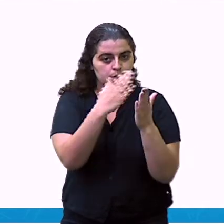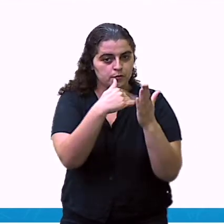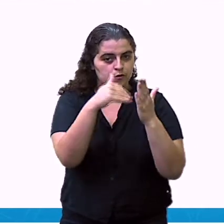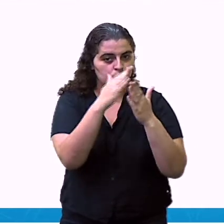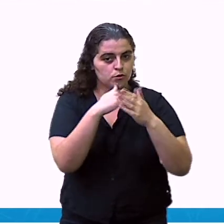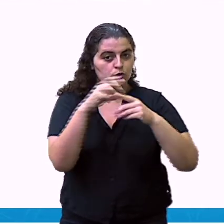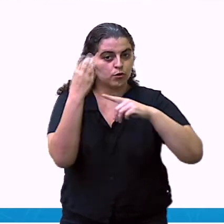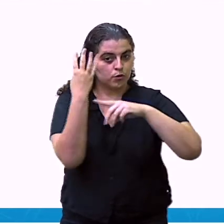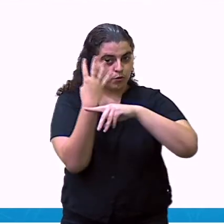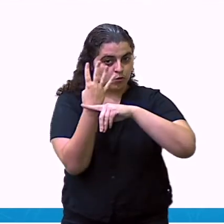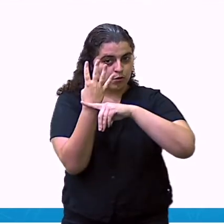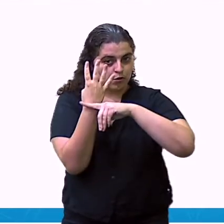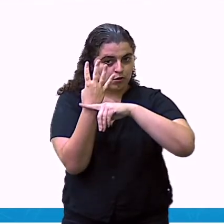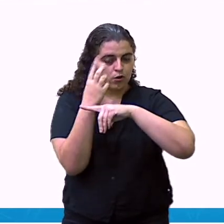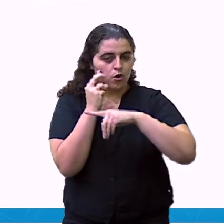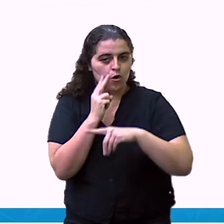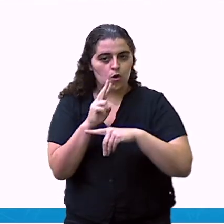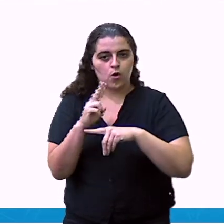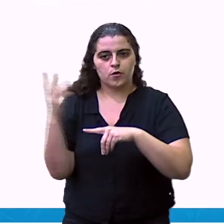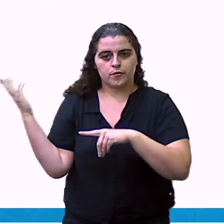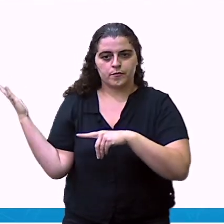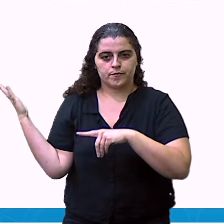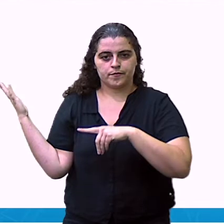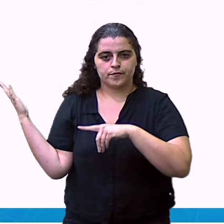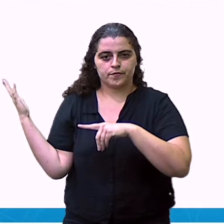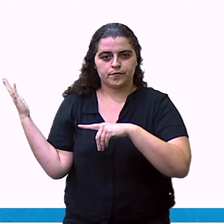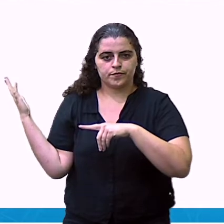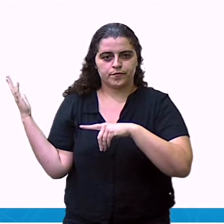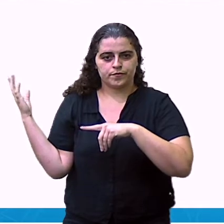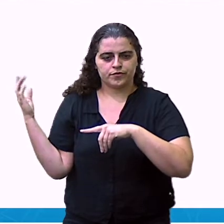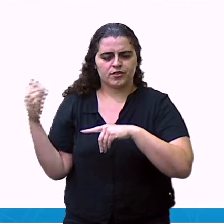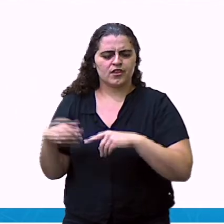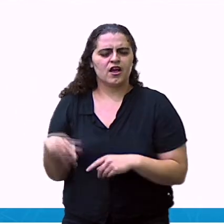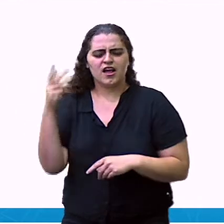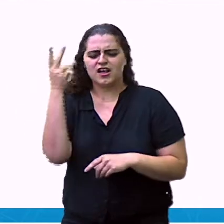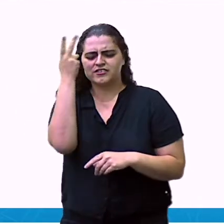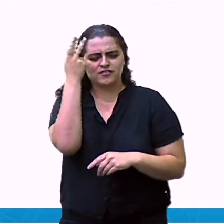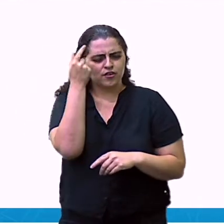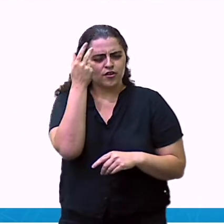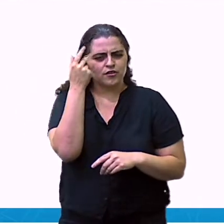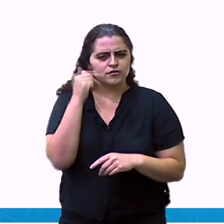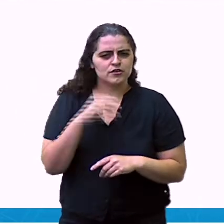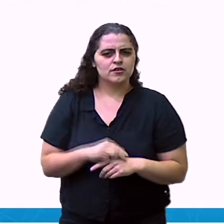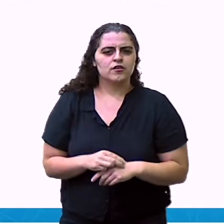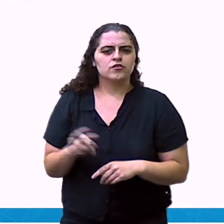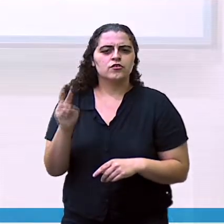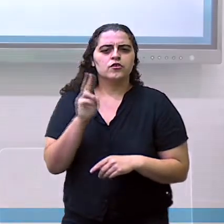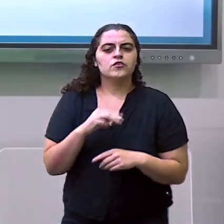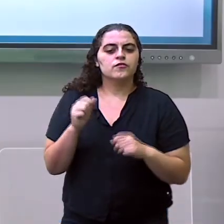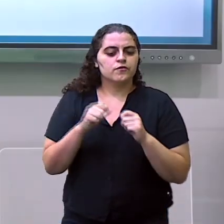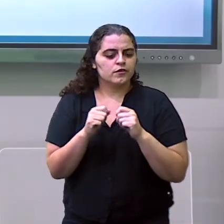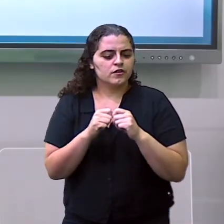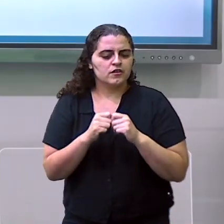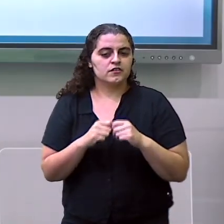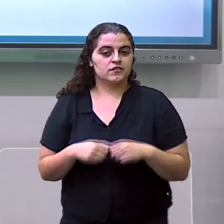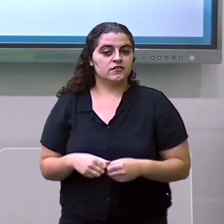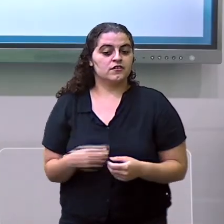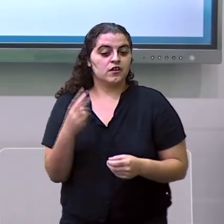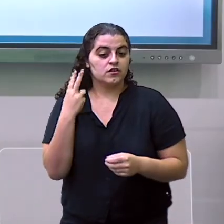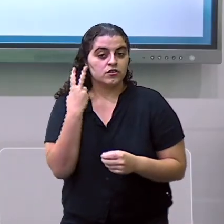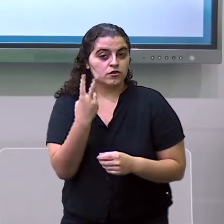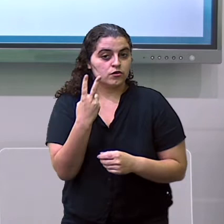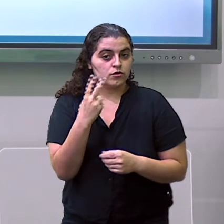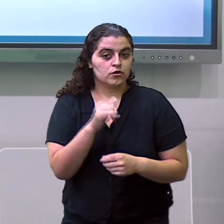fizemos então a fração em desenho. É muito comum nas nossas atividades nós fazemos esses 2 trabalhos,